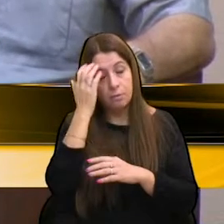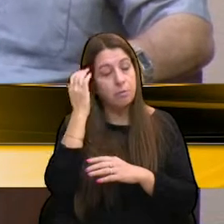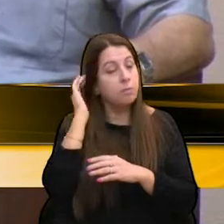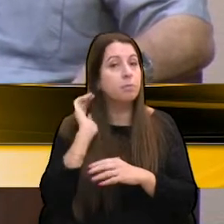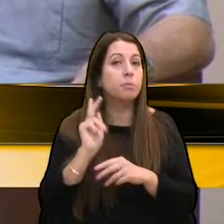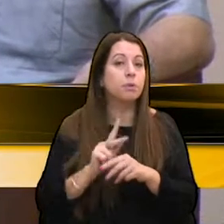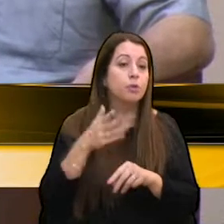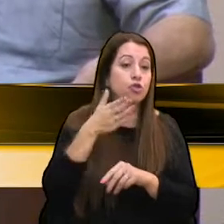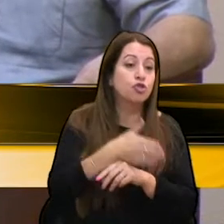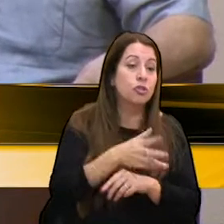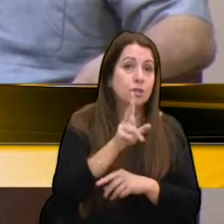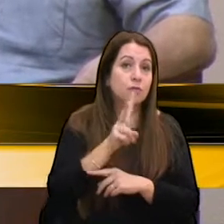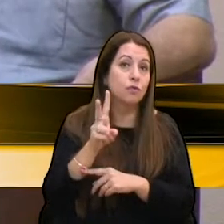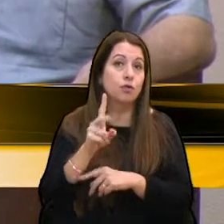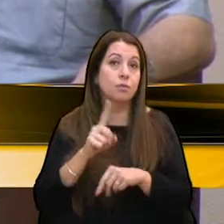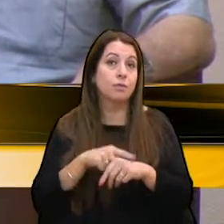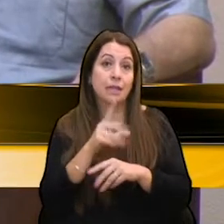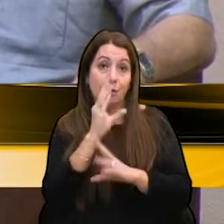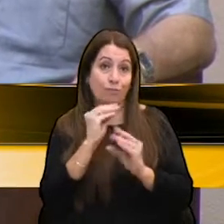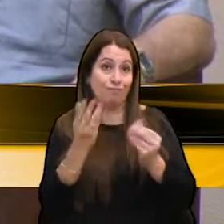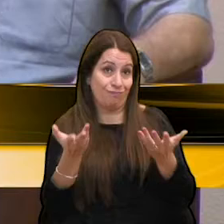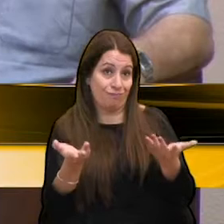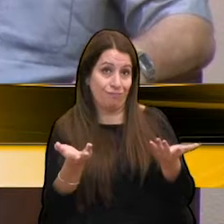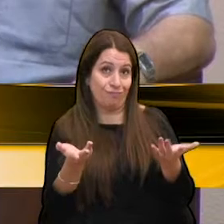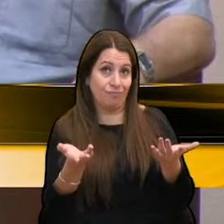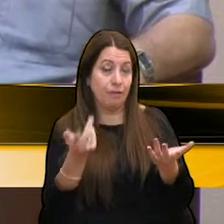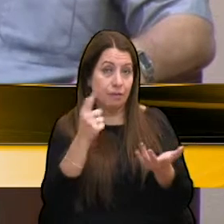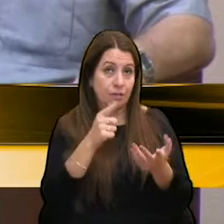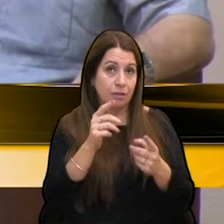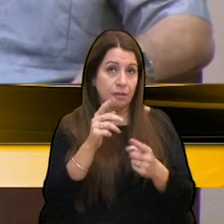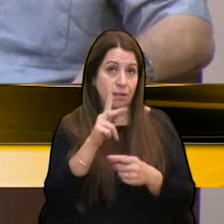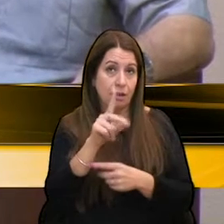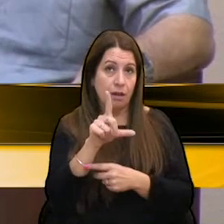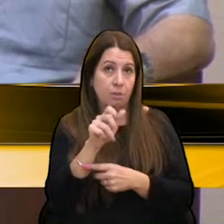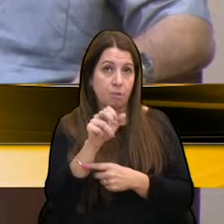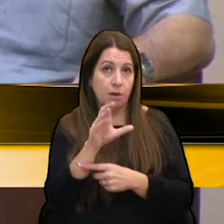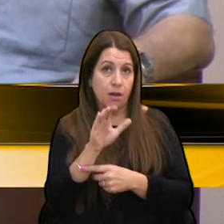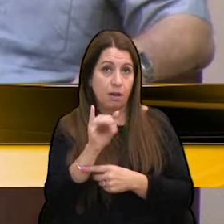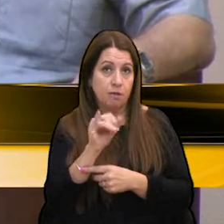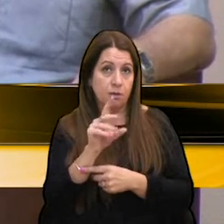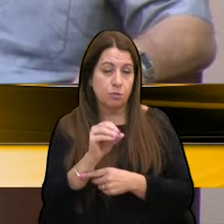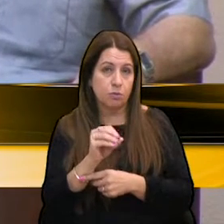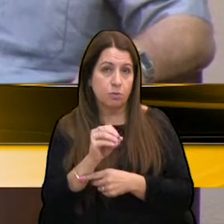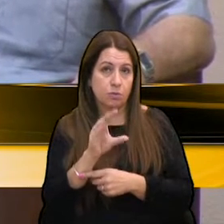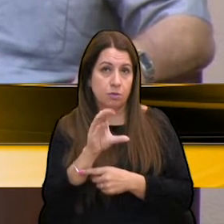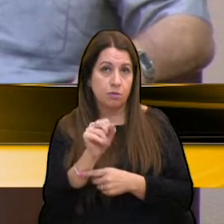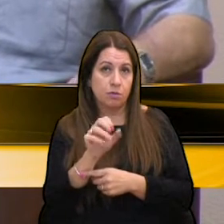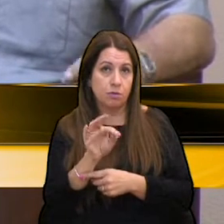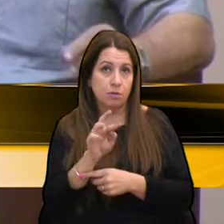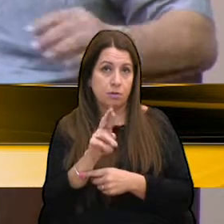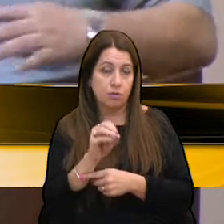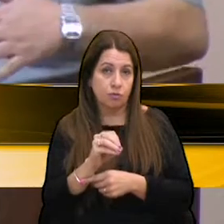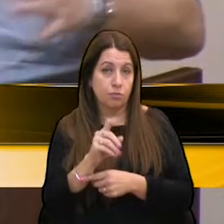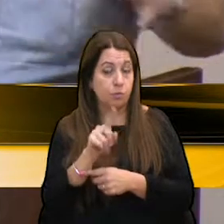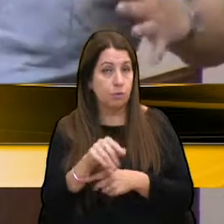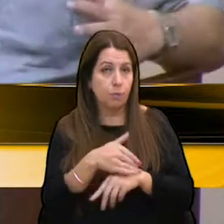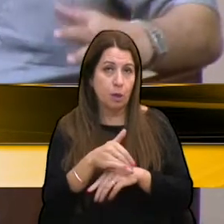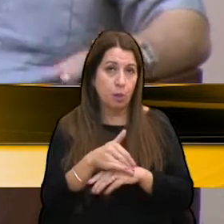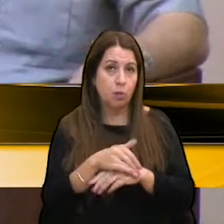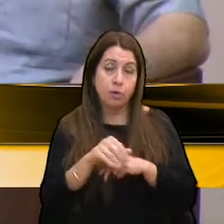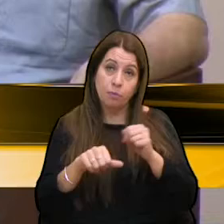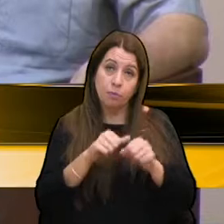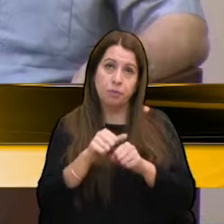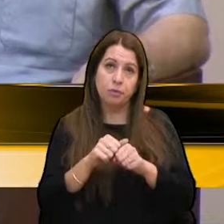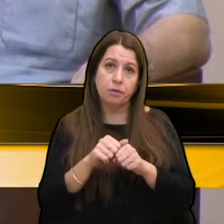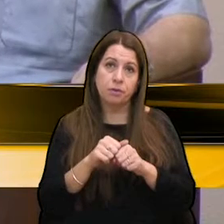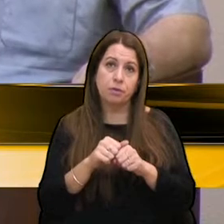chega às 22 horas ali. Então, assim, ali a Praça de Castro é uma rua, mas aqui foi mudado